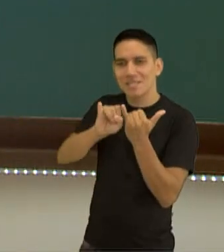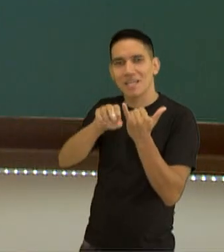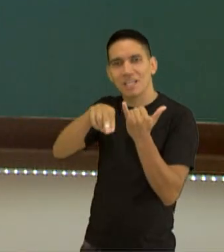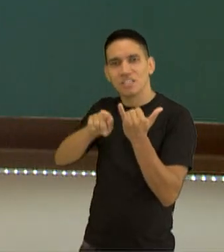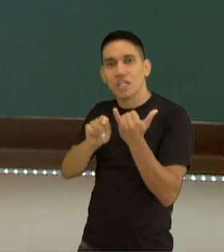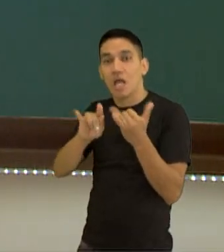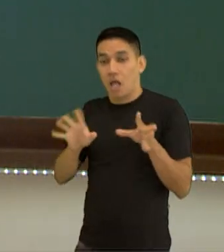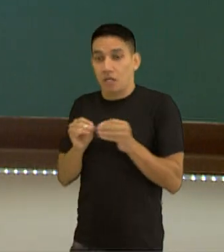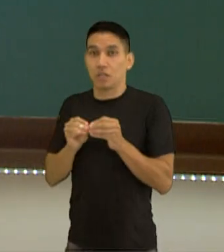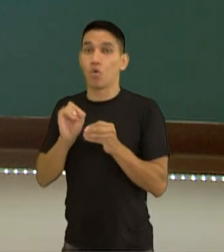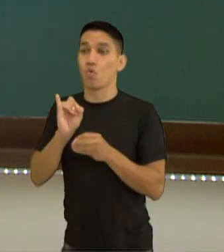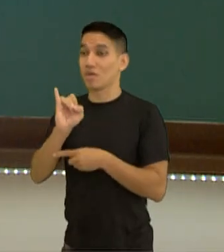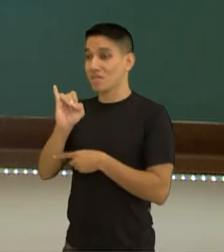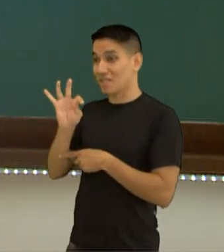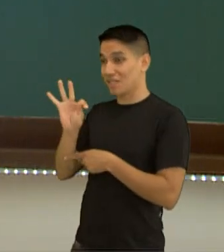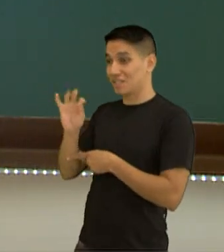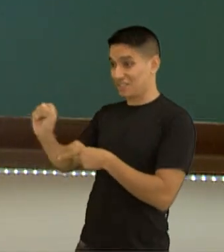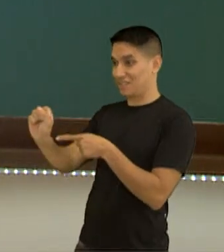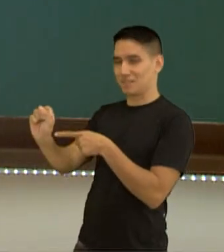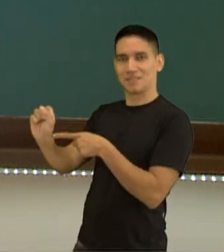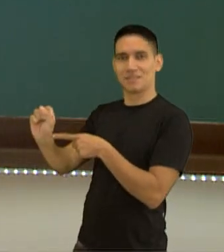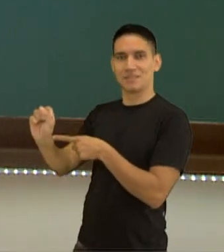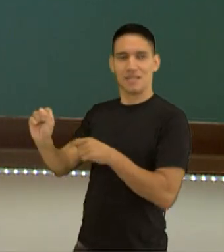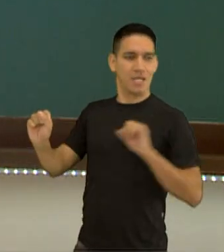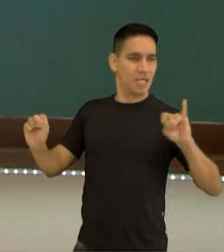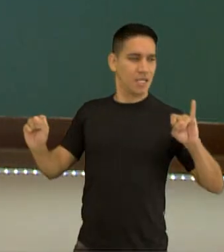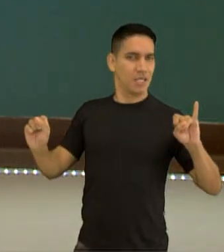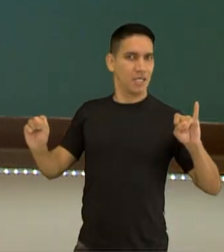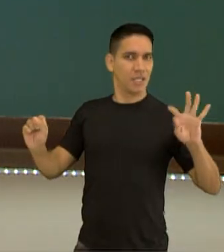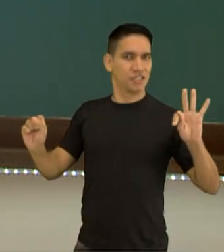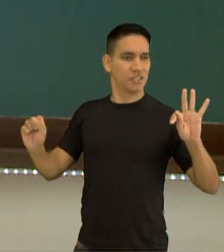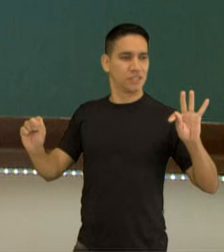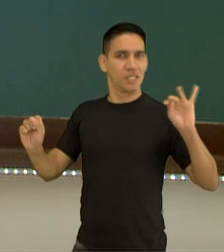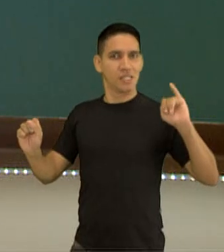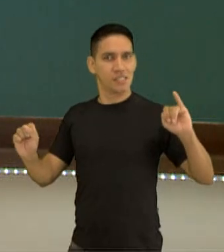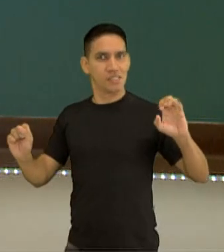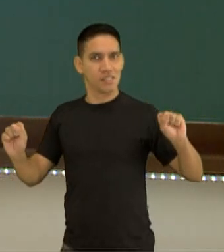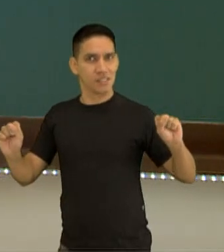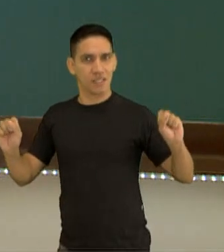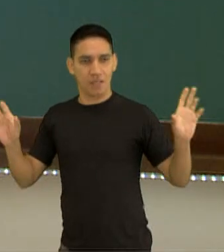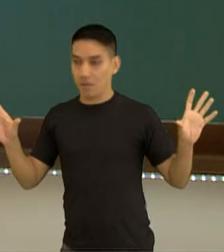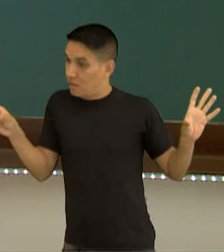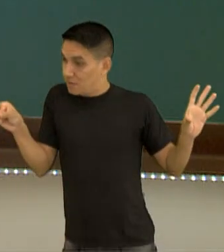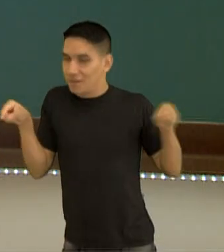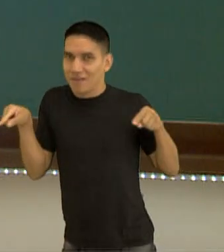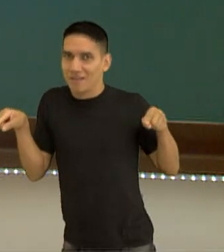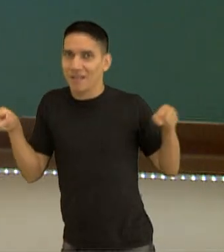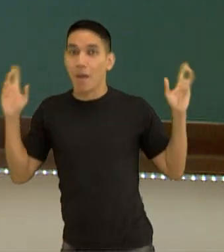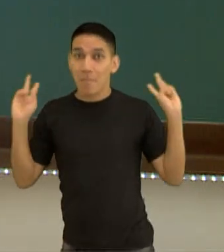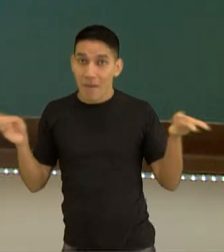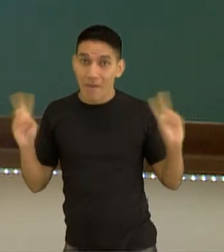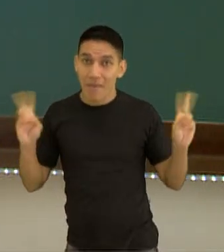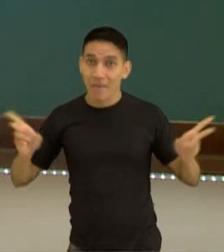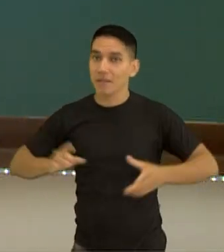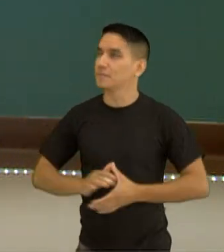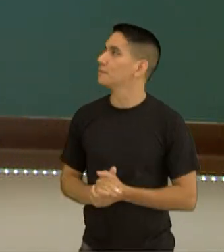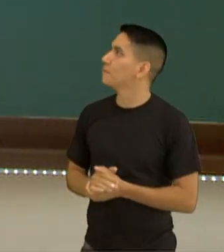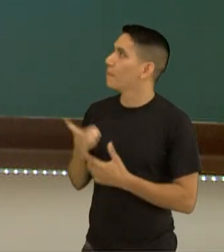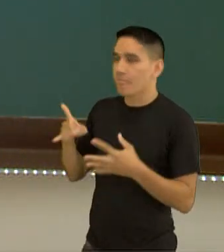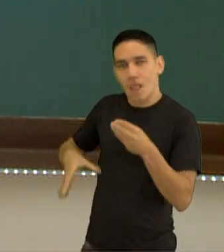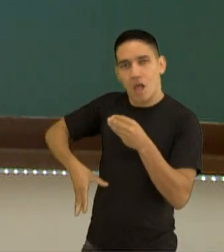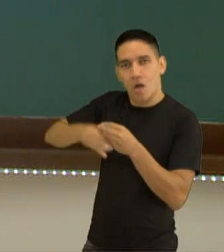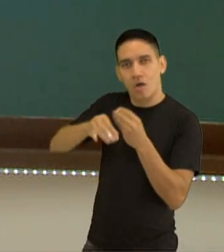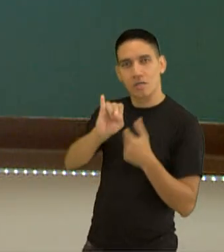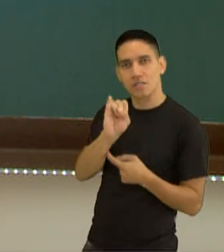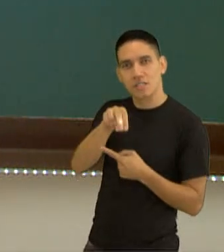forma contraída, it's raining now. Juntamos o verbo to be com o sujeito e complementamos